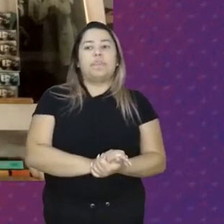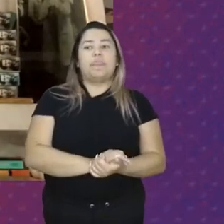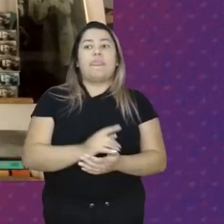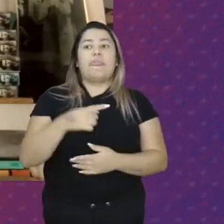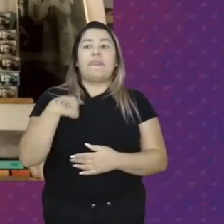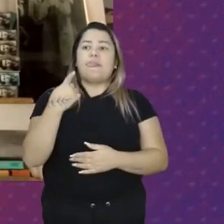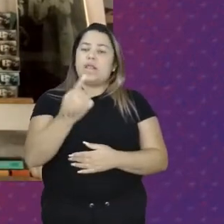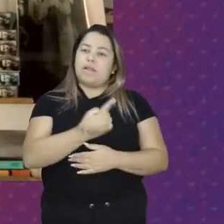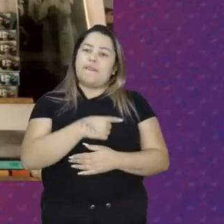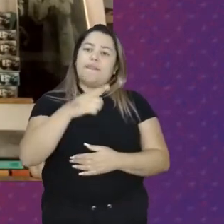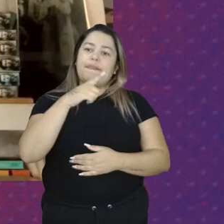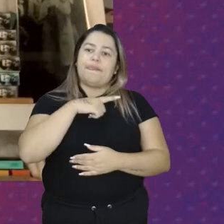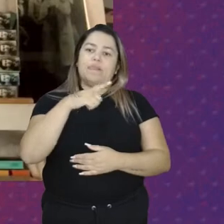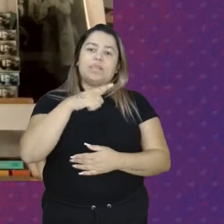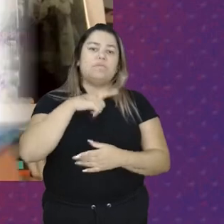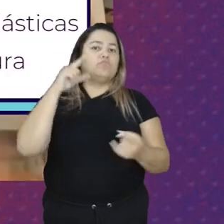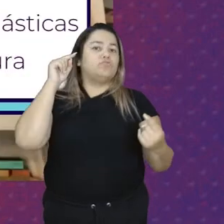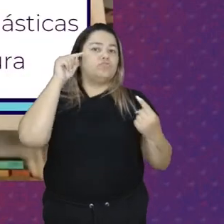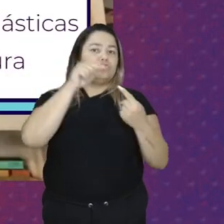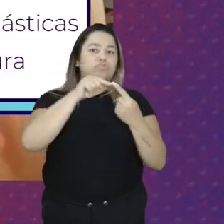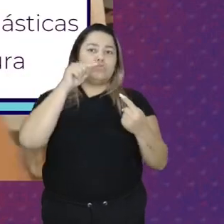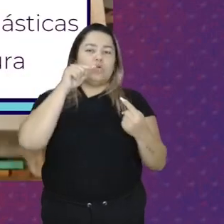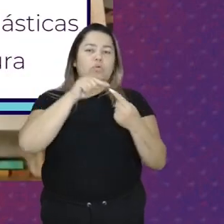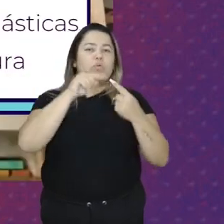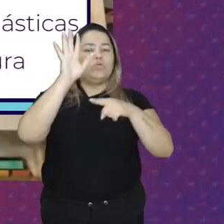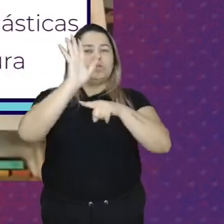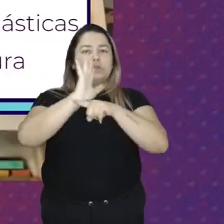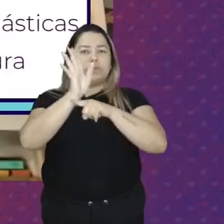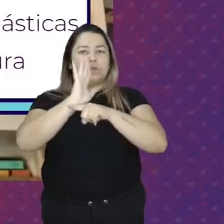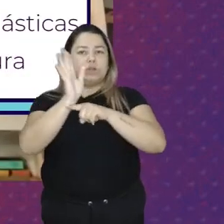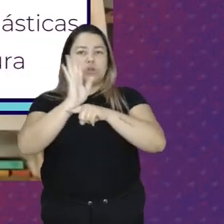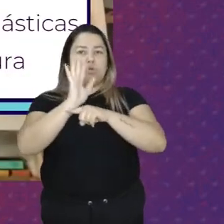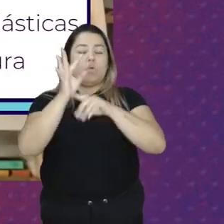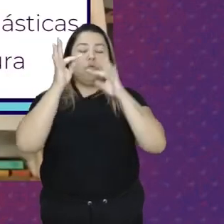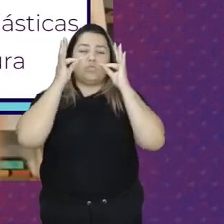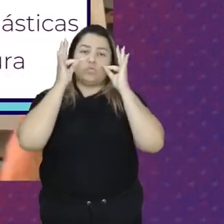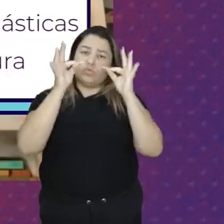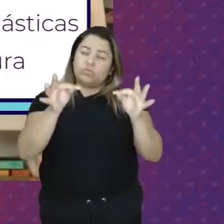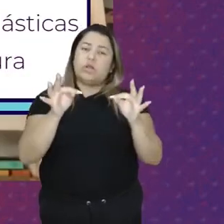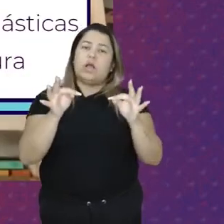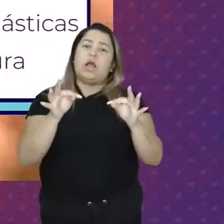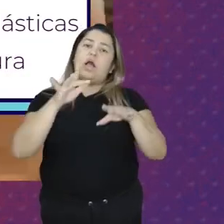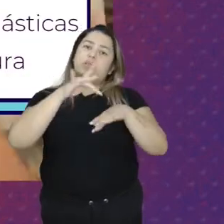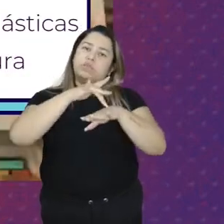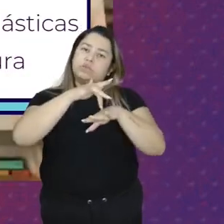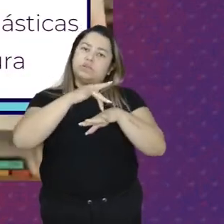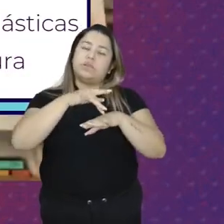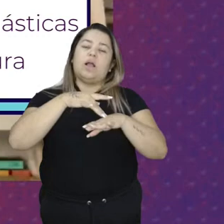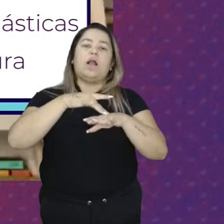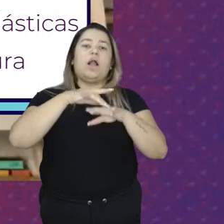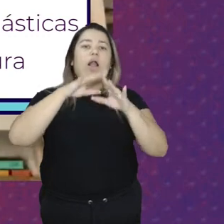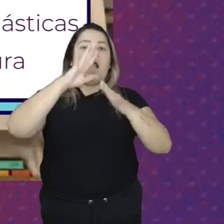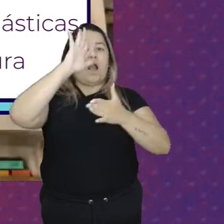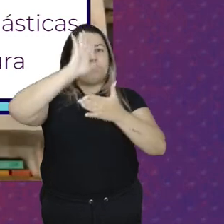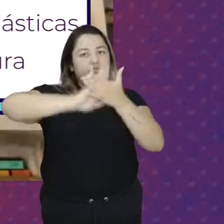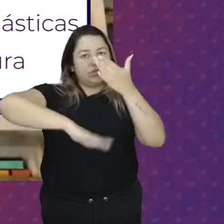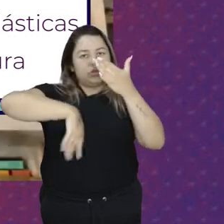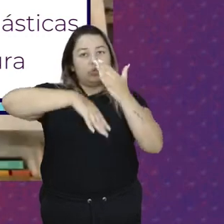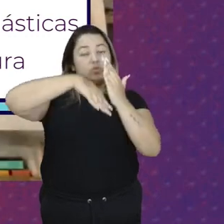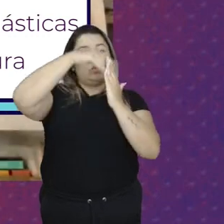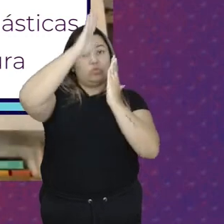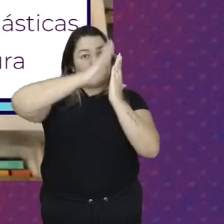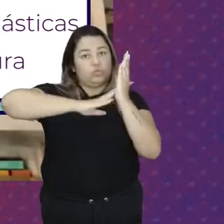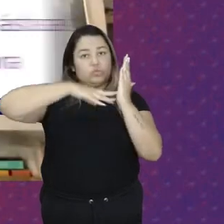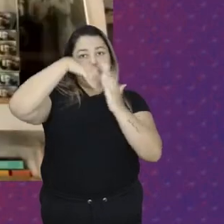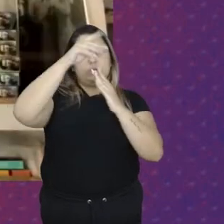nós temos o contato com o cinema, com o teatro, com a dança, com a pintura, com as artes plásticas, com a